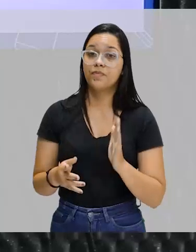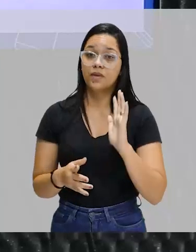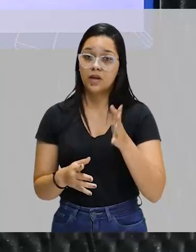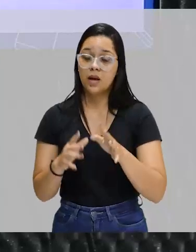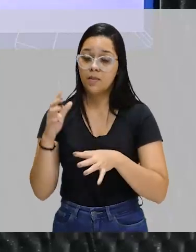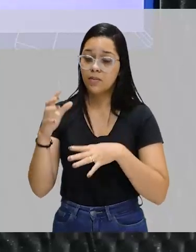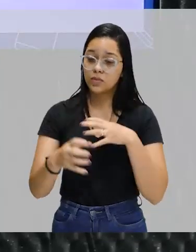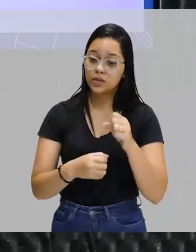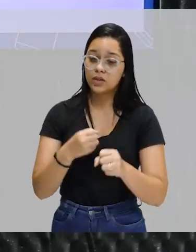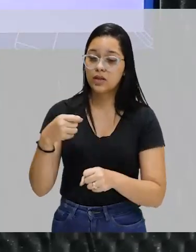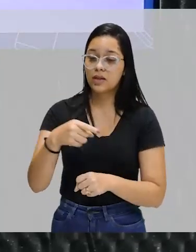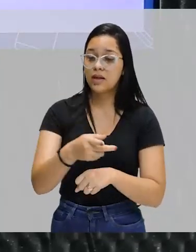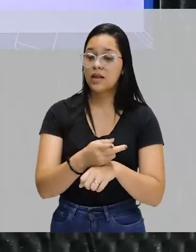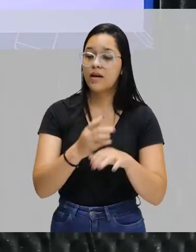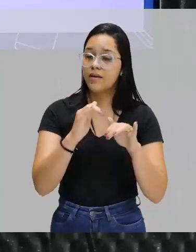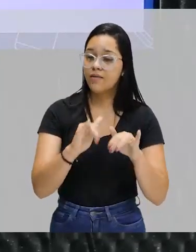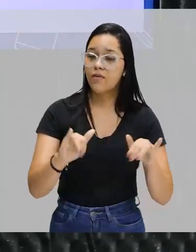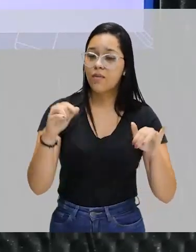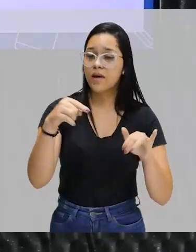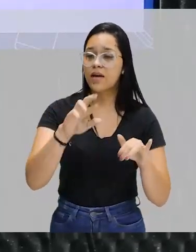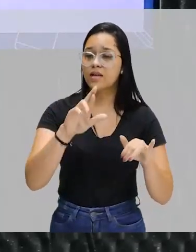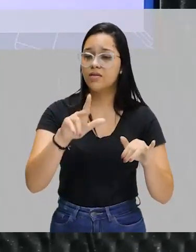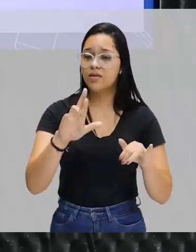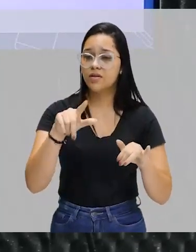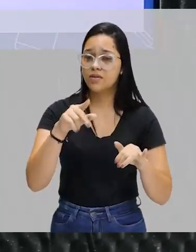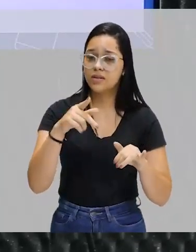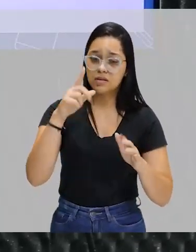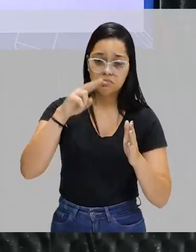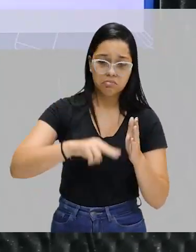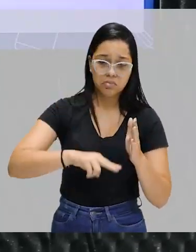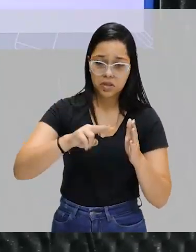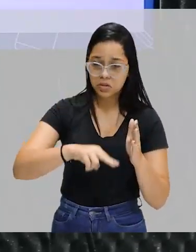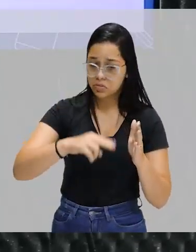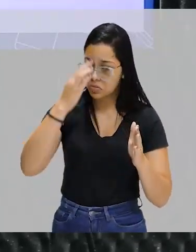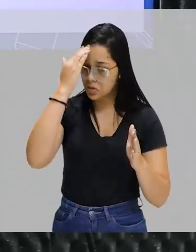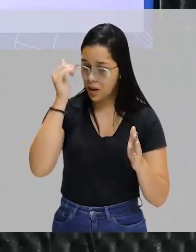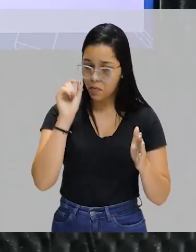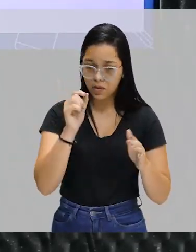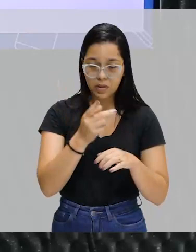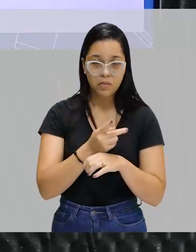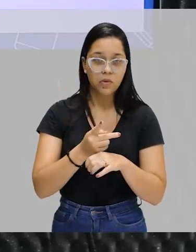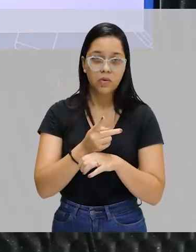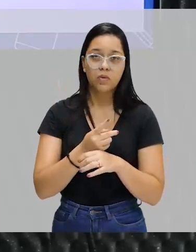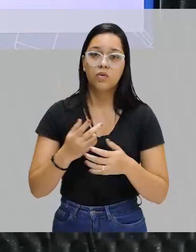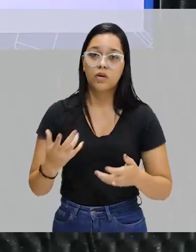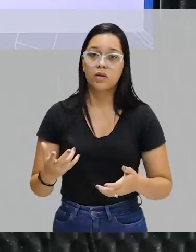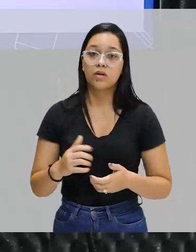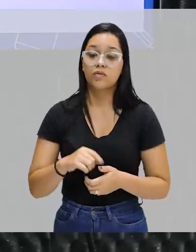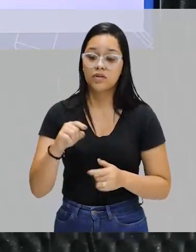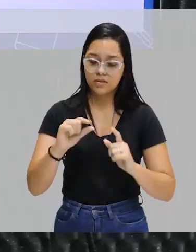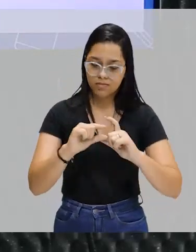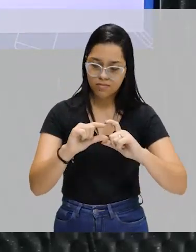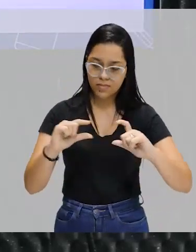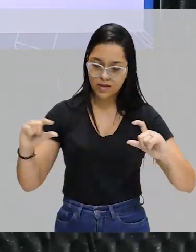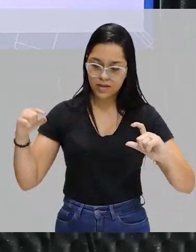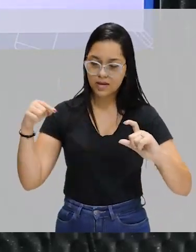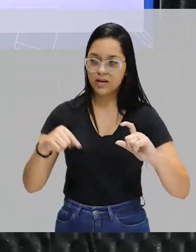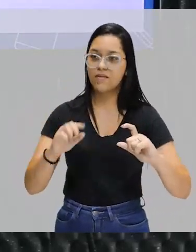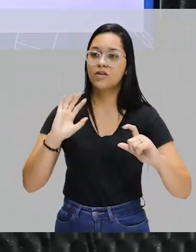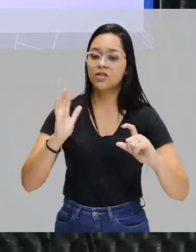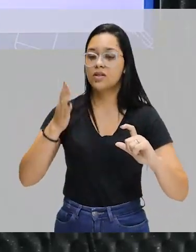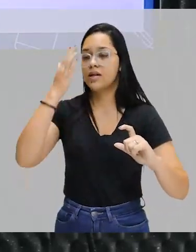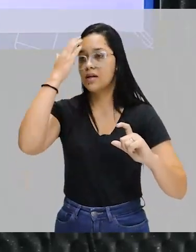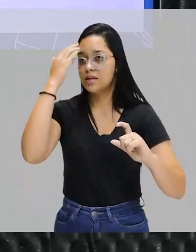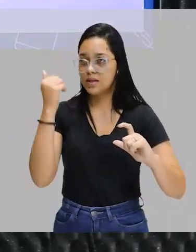vai buscando aquela informação. É diferente de você ler sem nem saber o que você está buscando. Quando você grifa o comando da questão, você